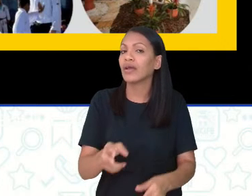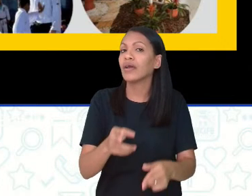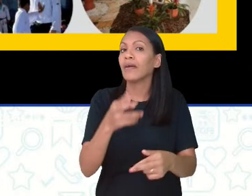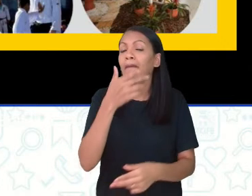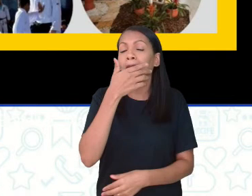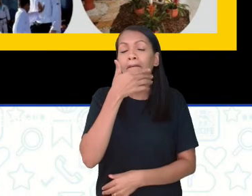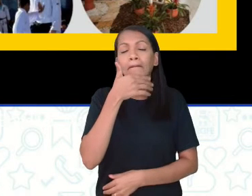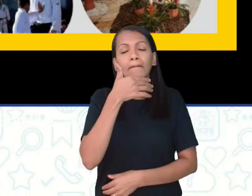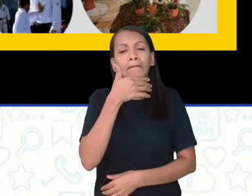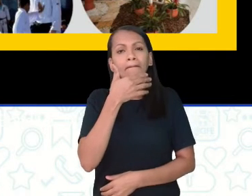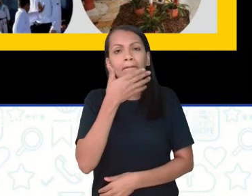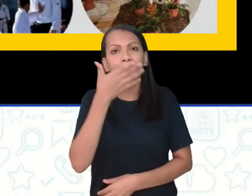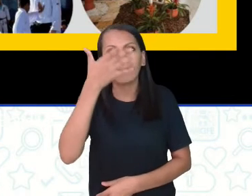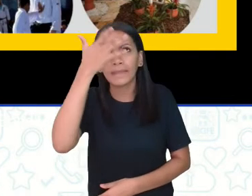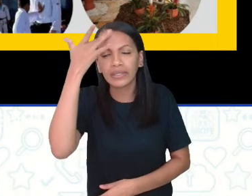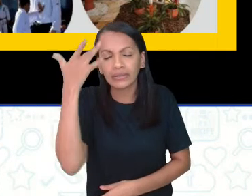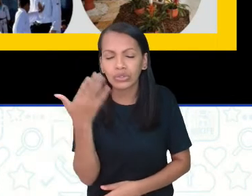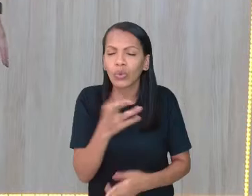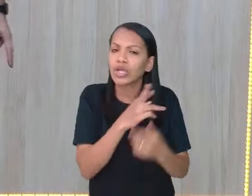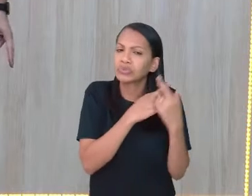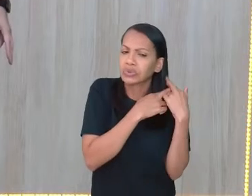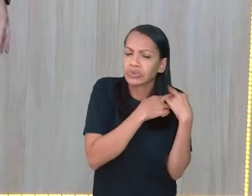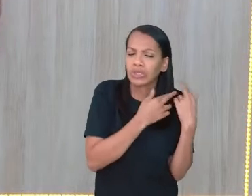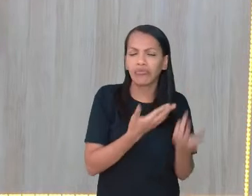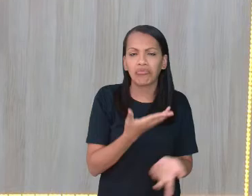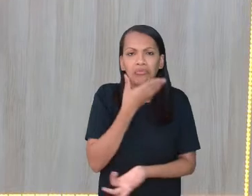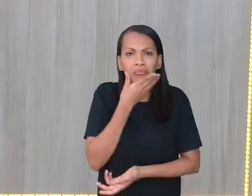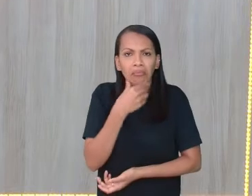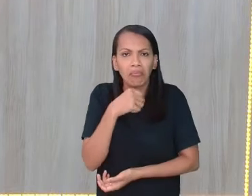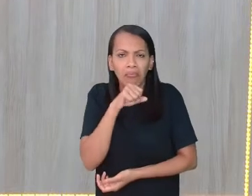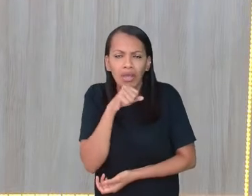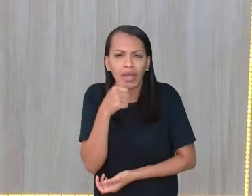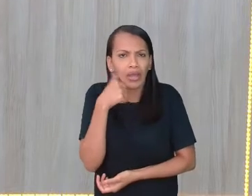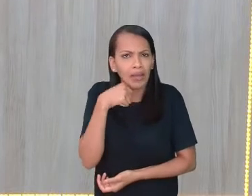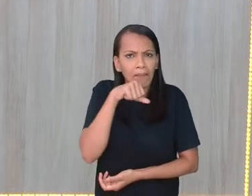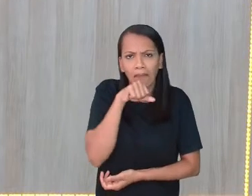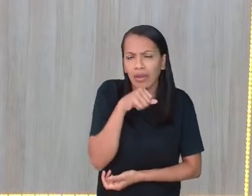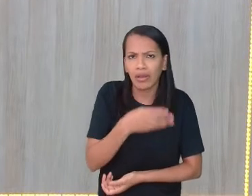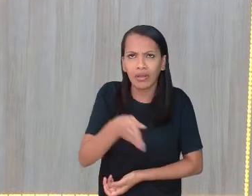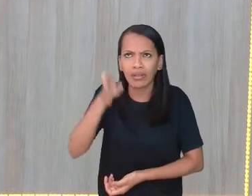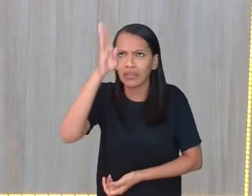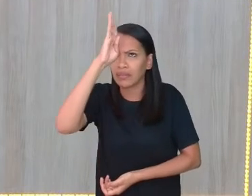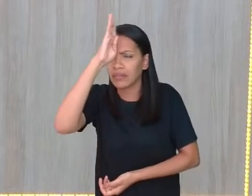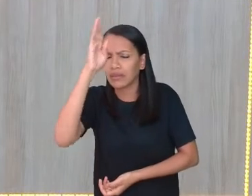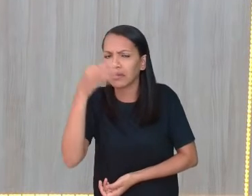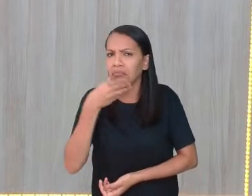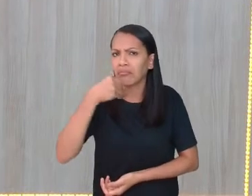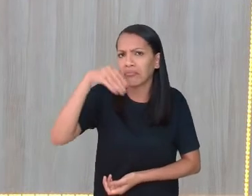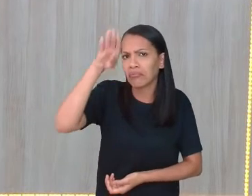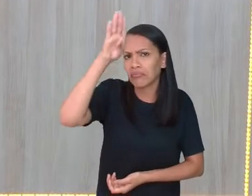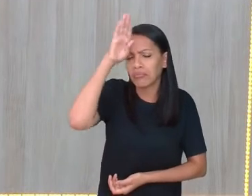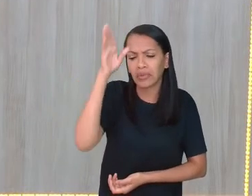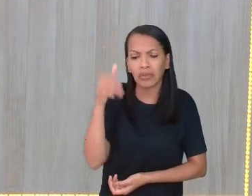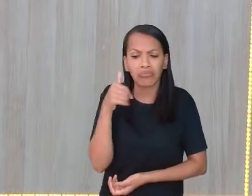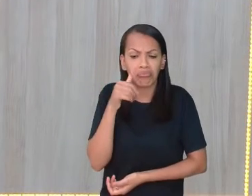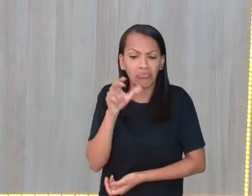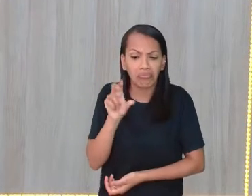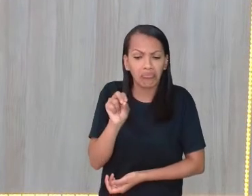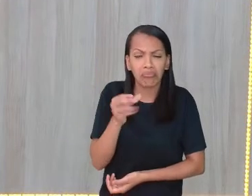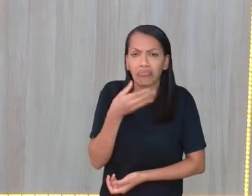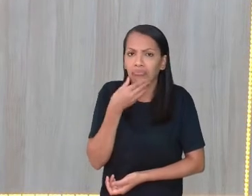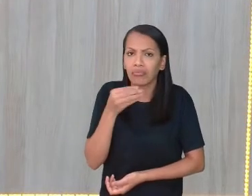feito. Então, você vai lá com seu pai, sua mãe, sua tia, seu tio, seu avô, sua avó,